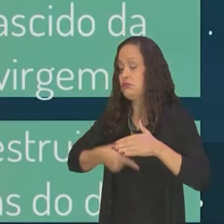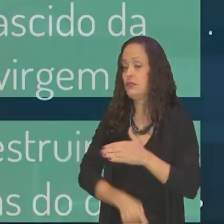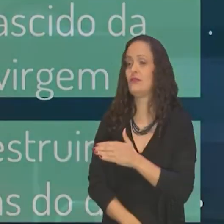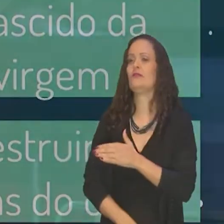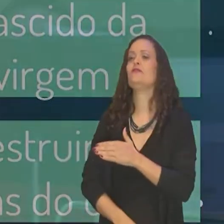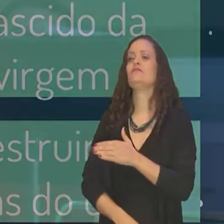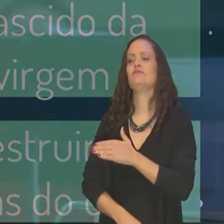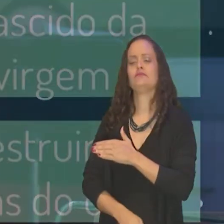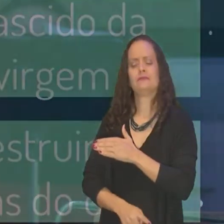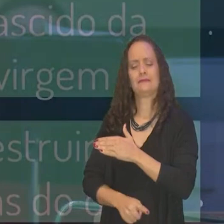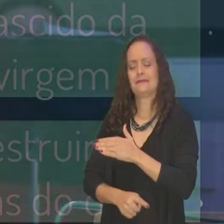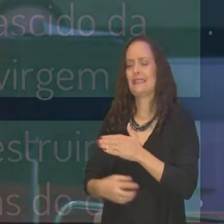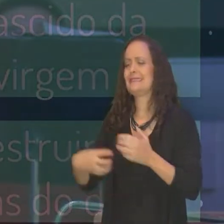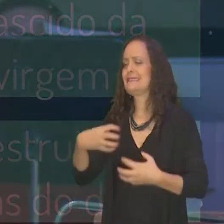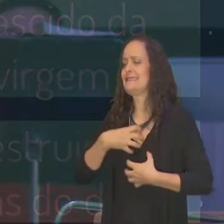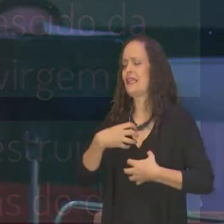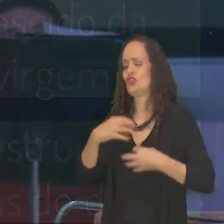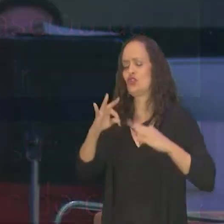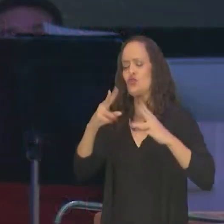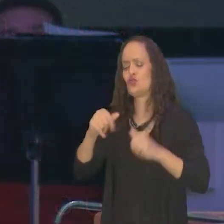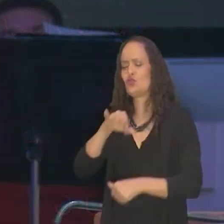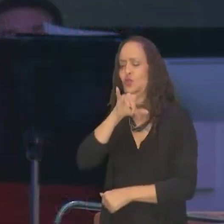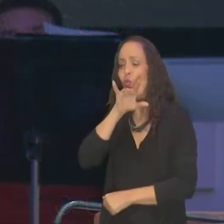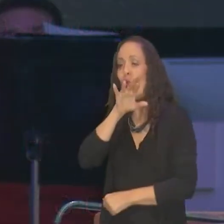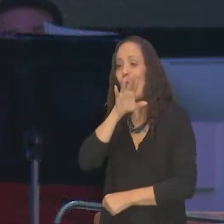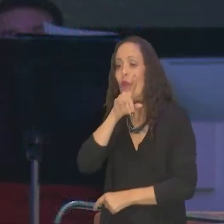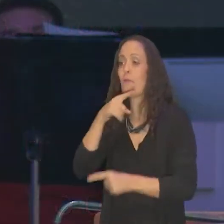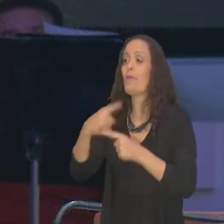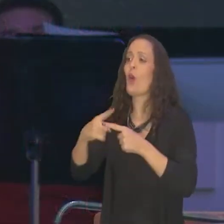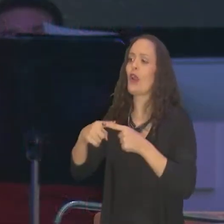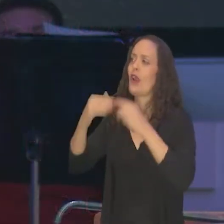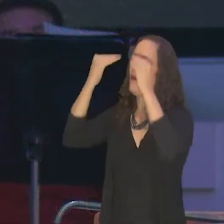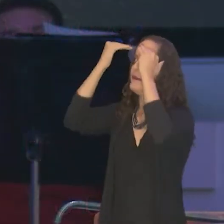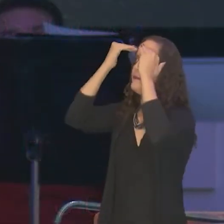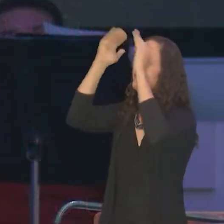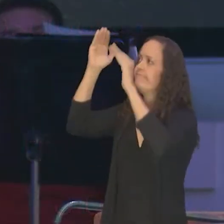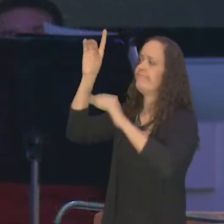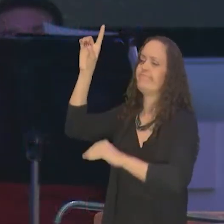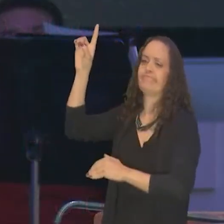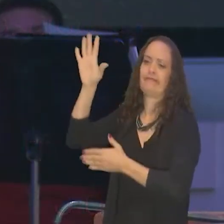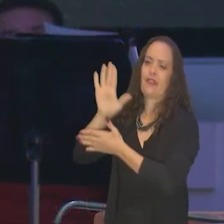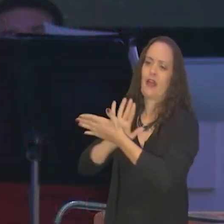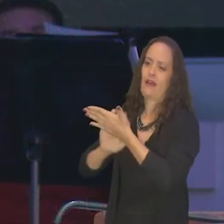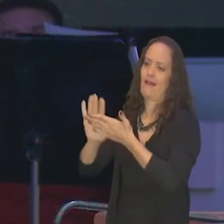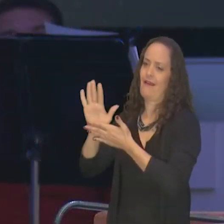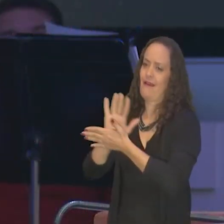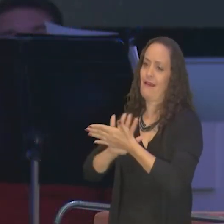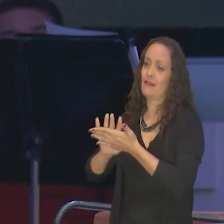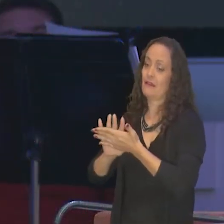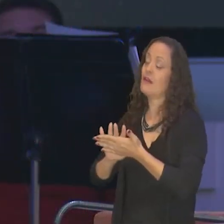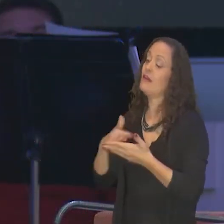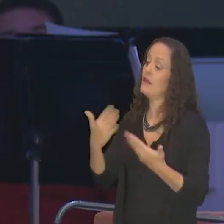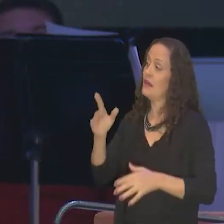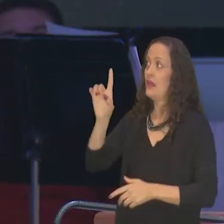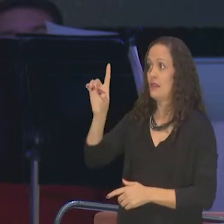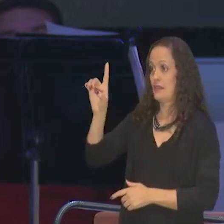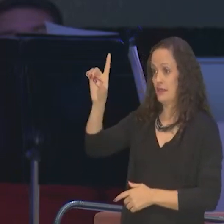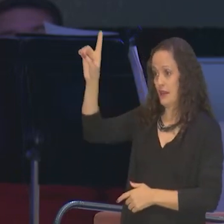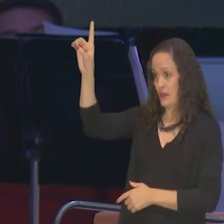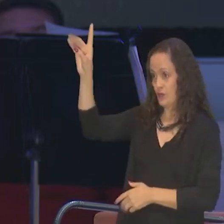sente todas as consequências advindas da desobediência. E Deus então prepara,